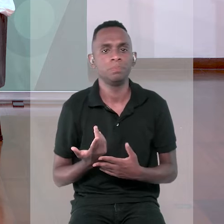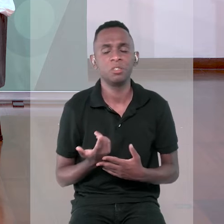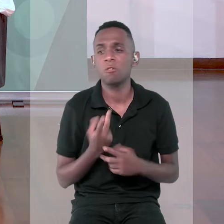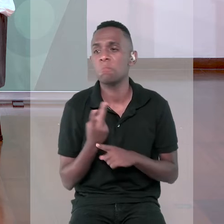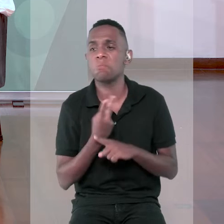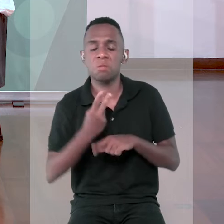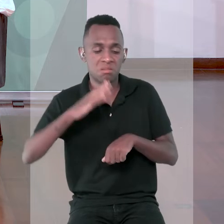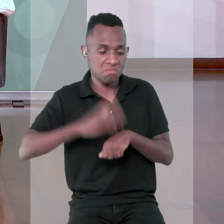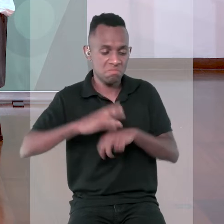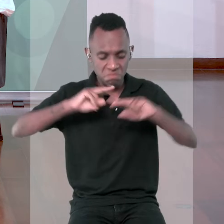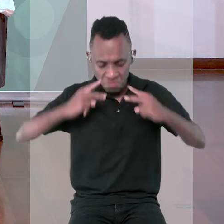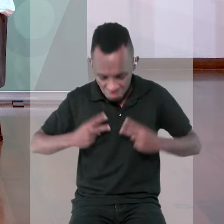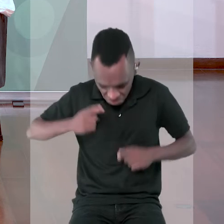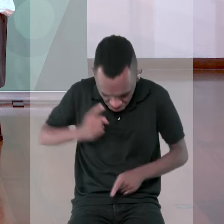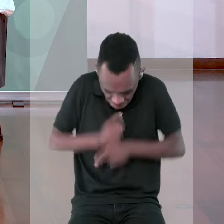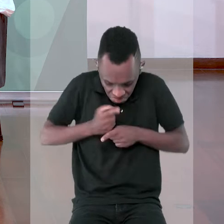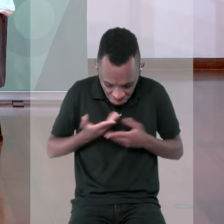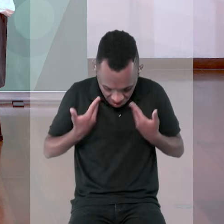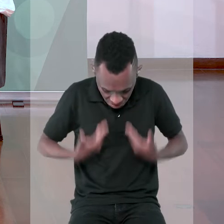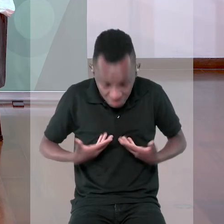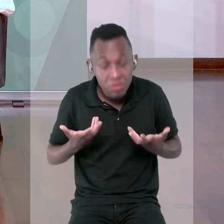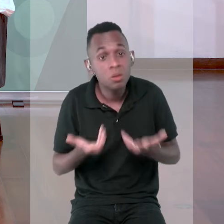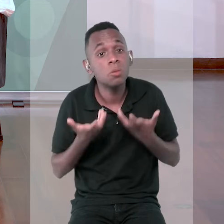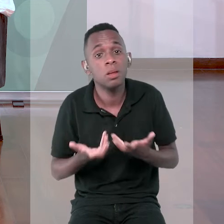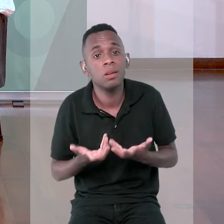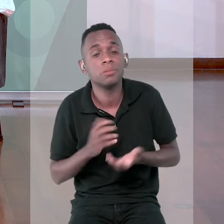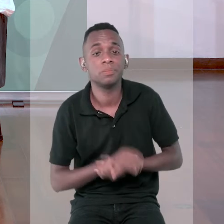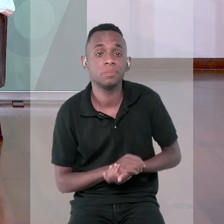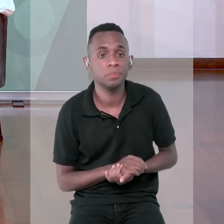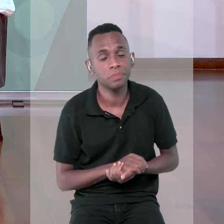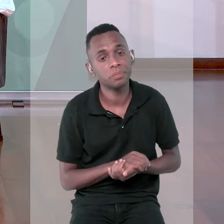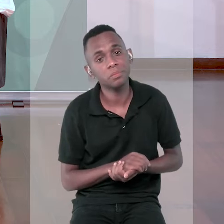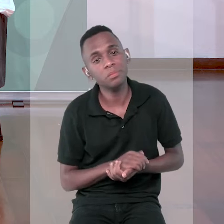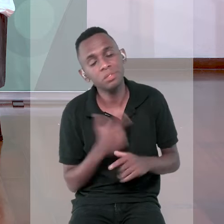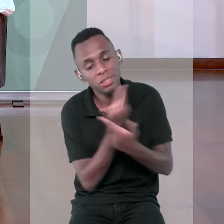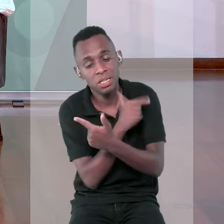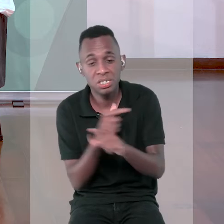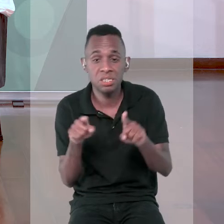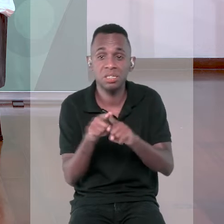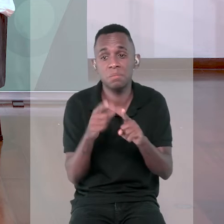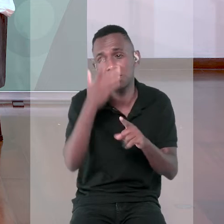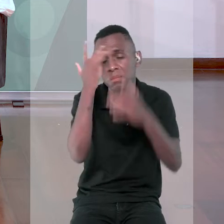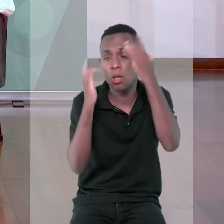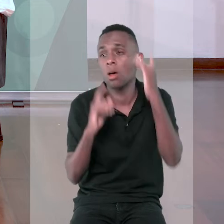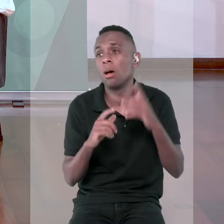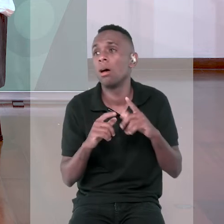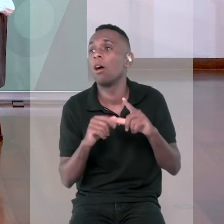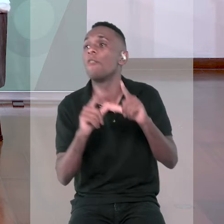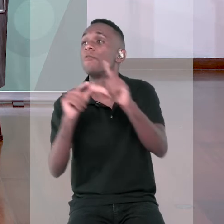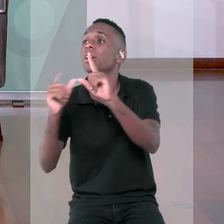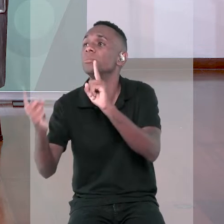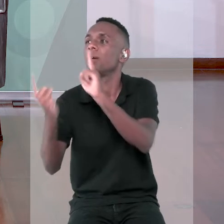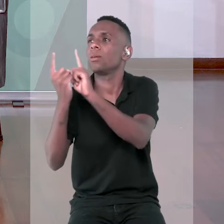procurar a minha essência, né? Eu quero me encontrar. Eu acho engraçado gente que viaja para se encontrar, eu sempre